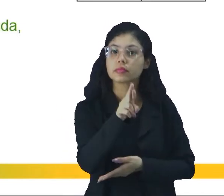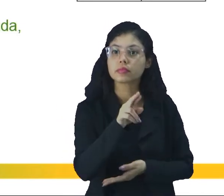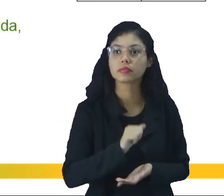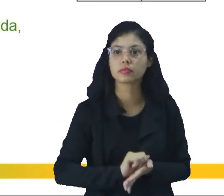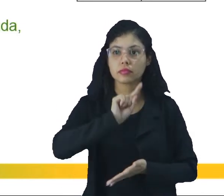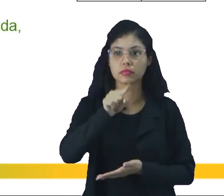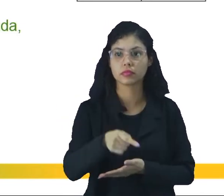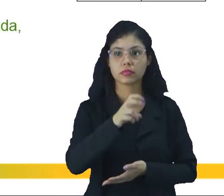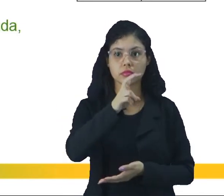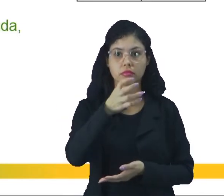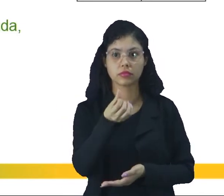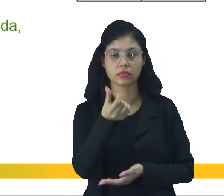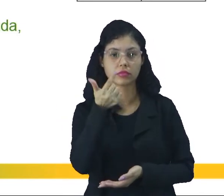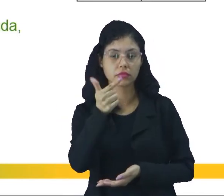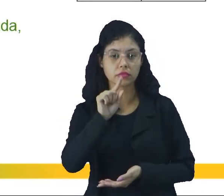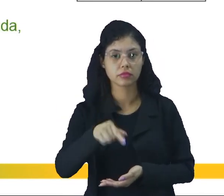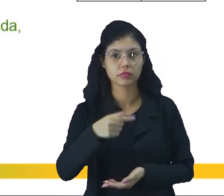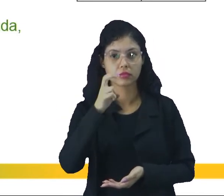resultado?